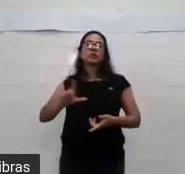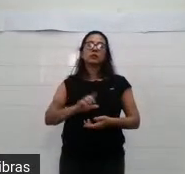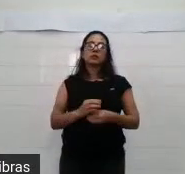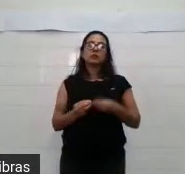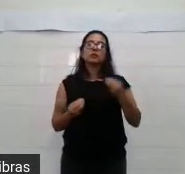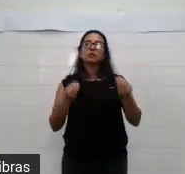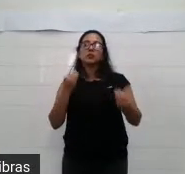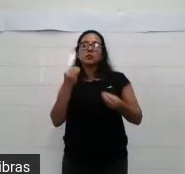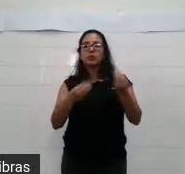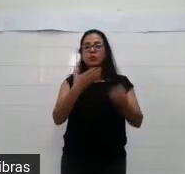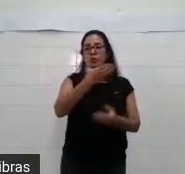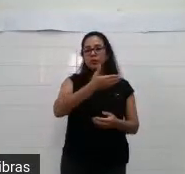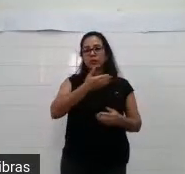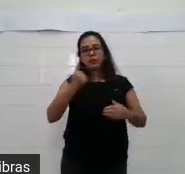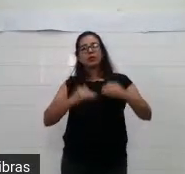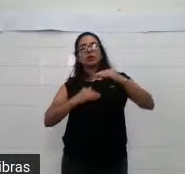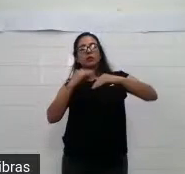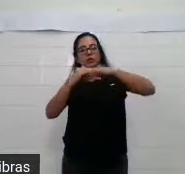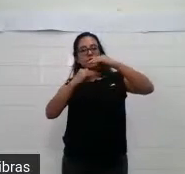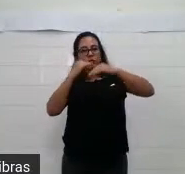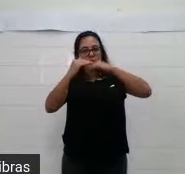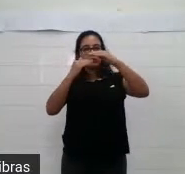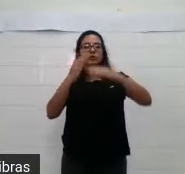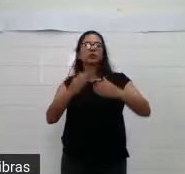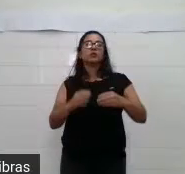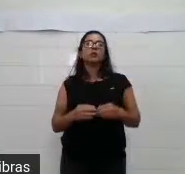estar construindo justamente ações